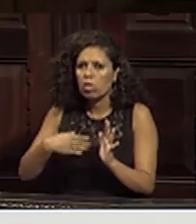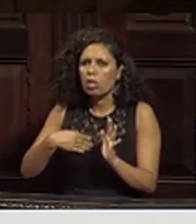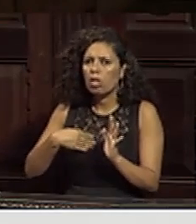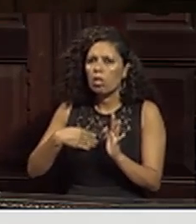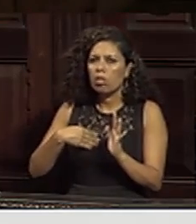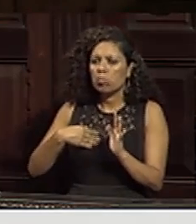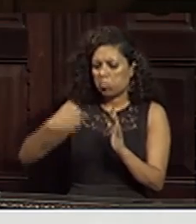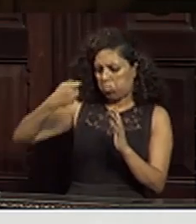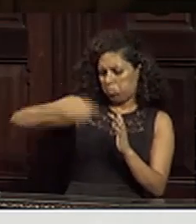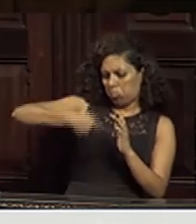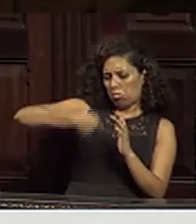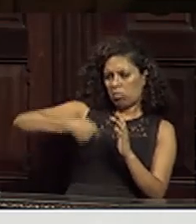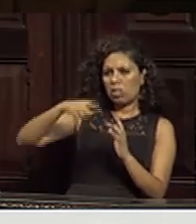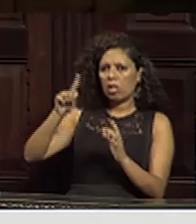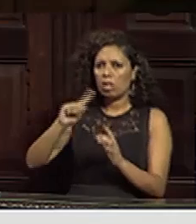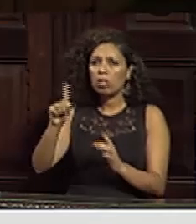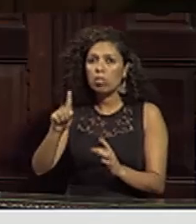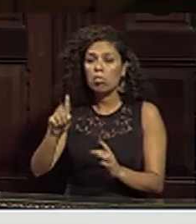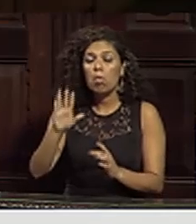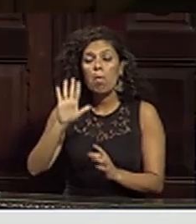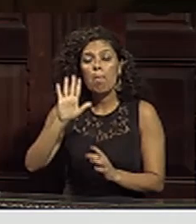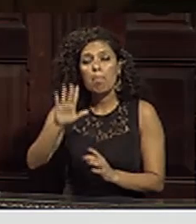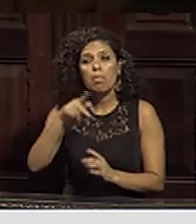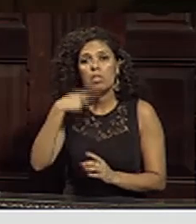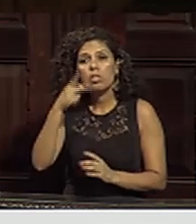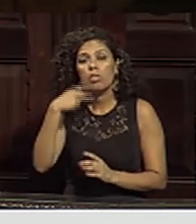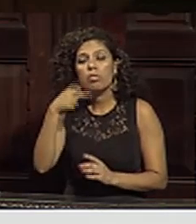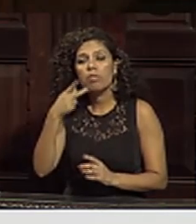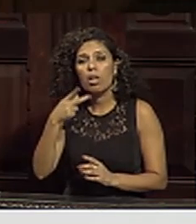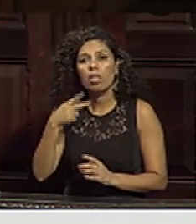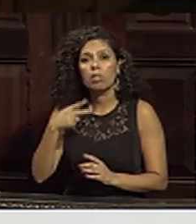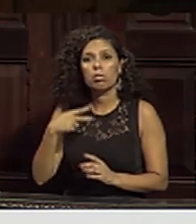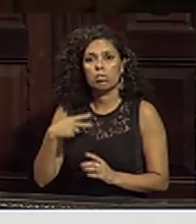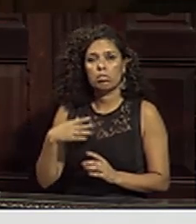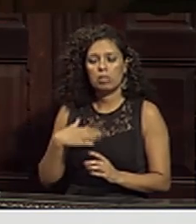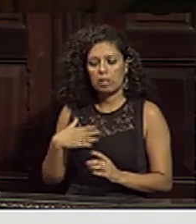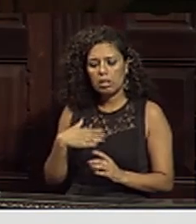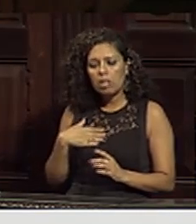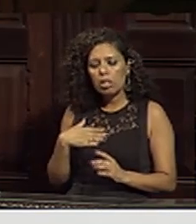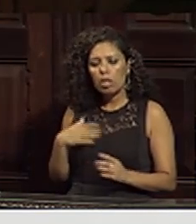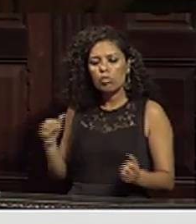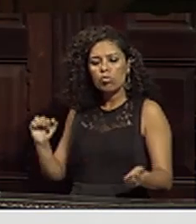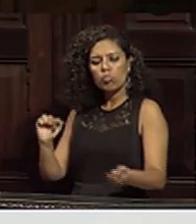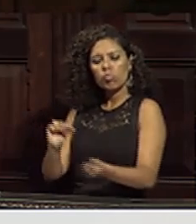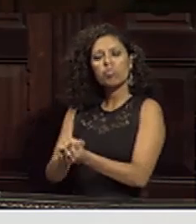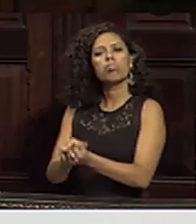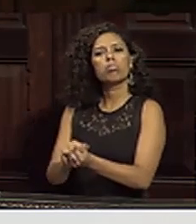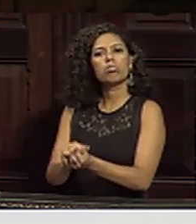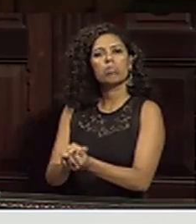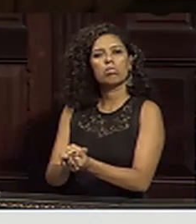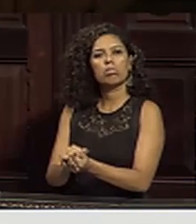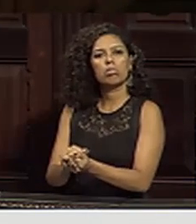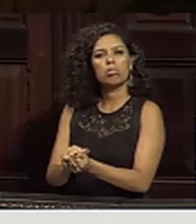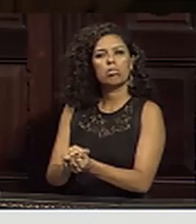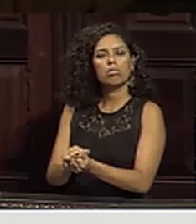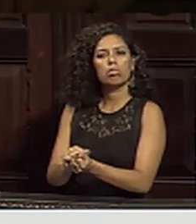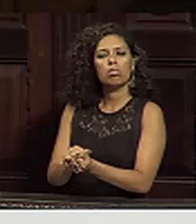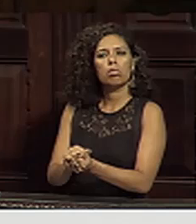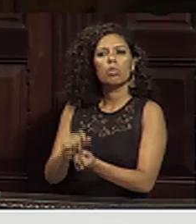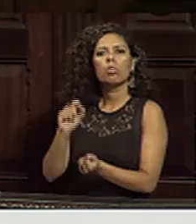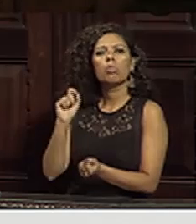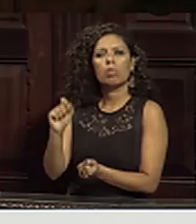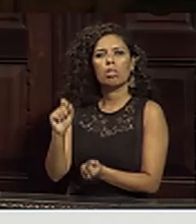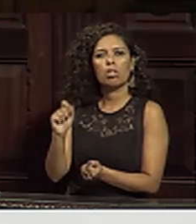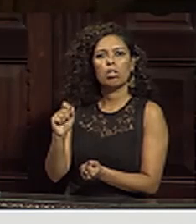eu afirmo que eu advogo, sem ser advogado, o princípio